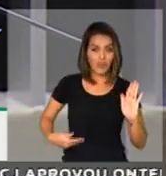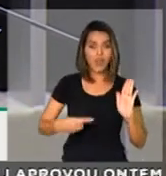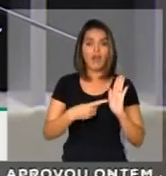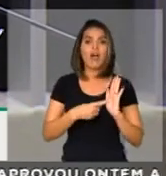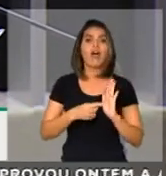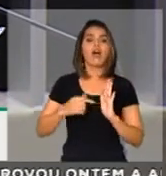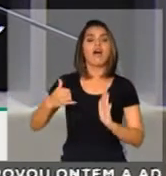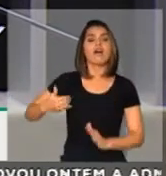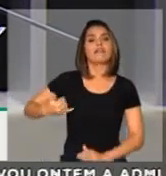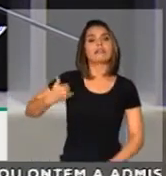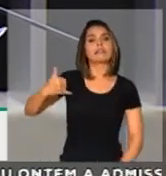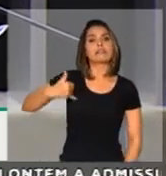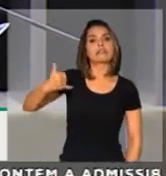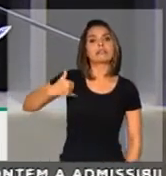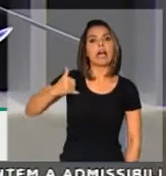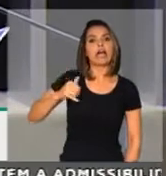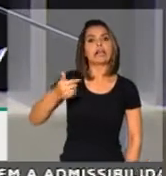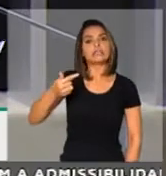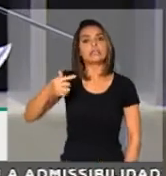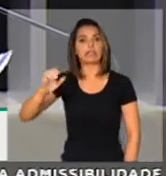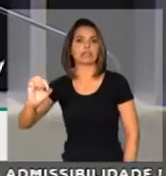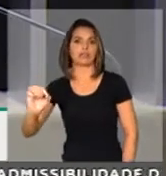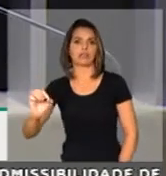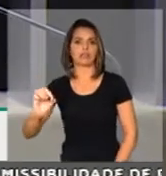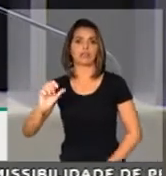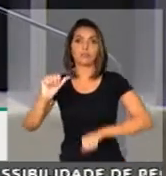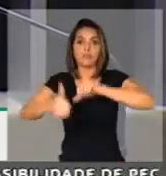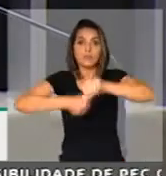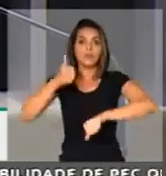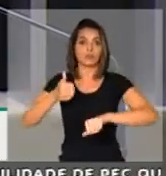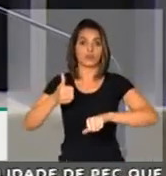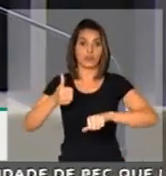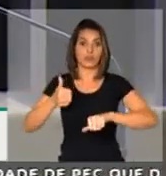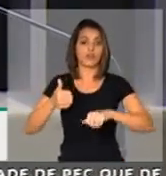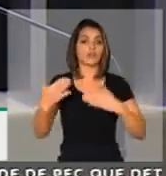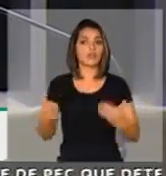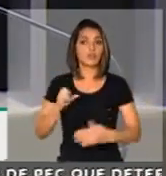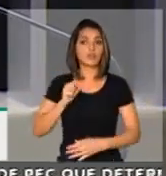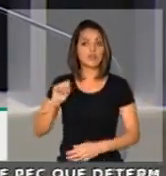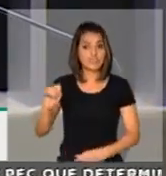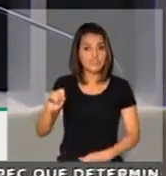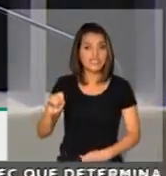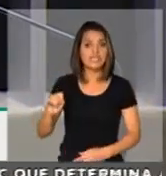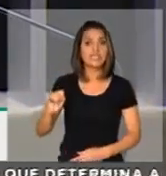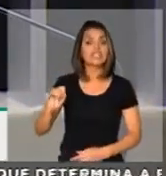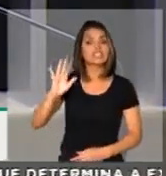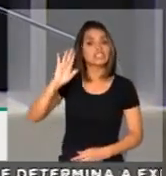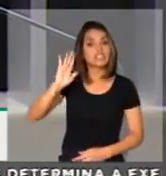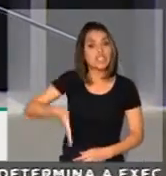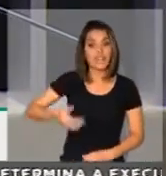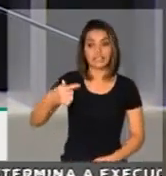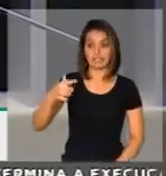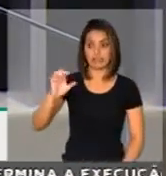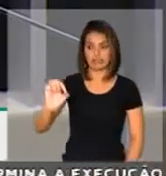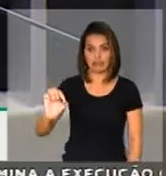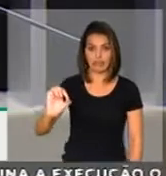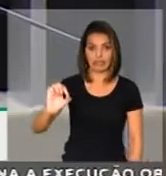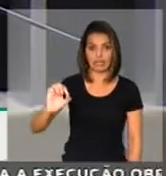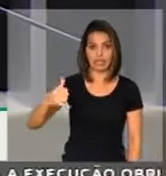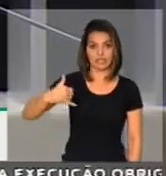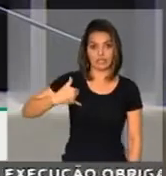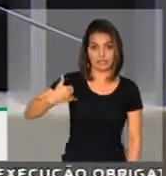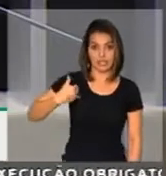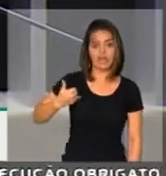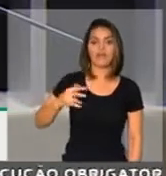mínima passa a ser de 70 anos. E é bom registrar que, para a obtenção deste benefício, além de 65